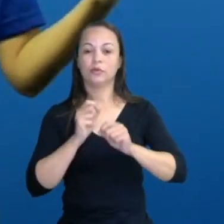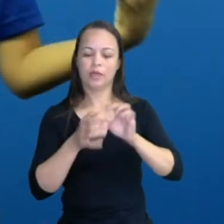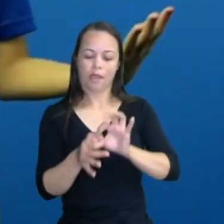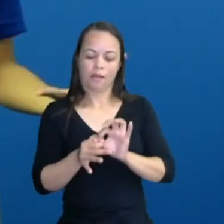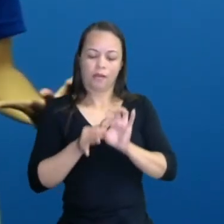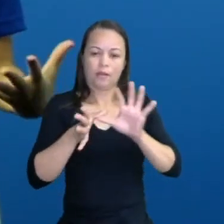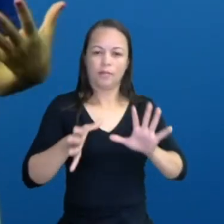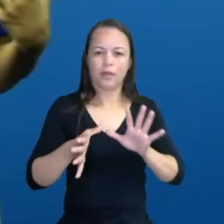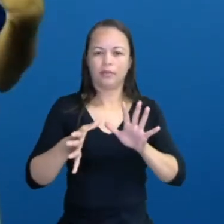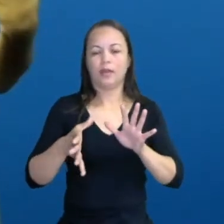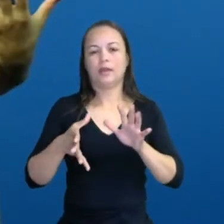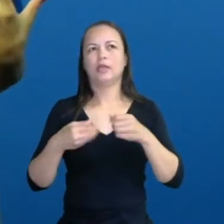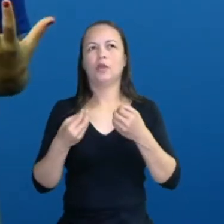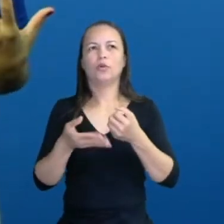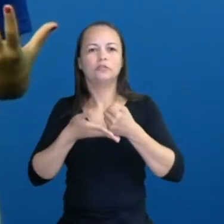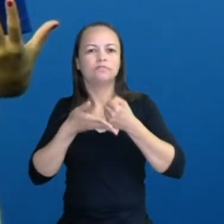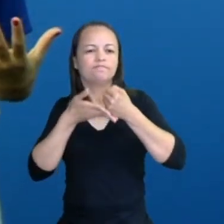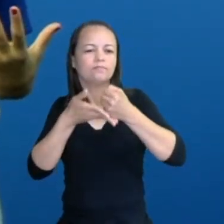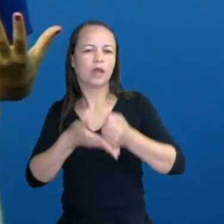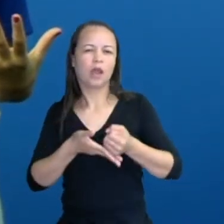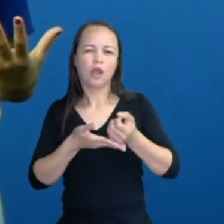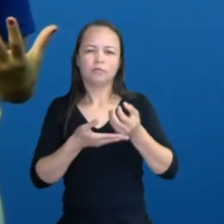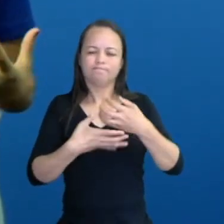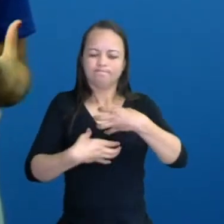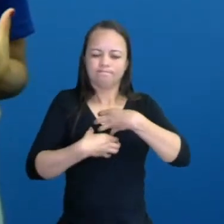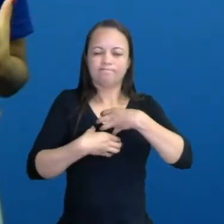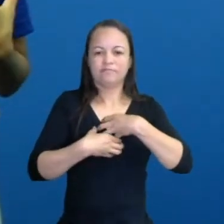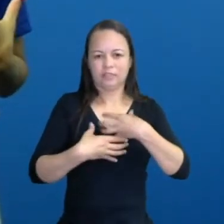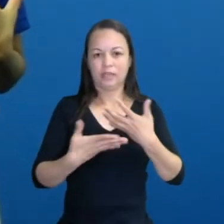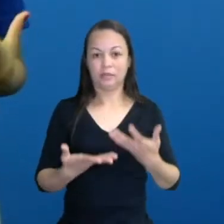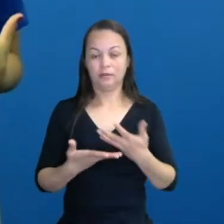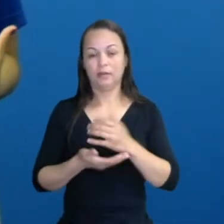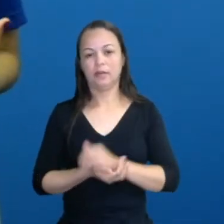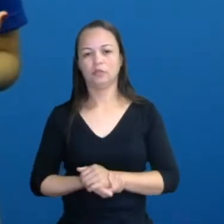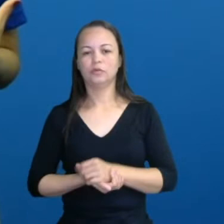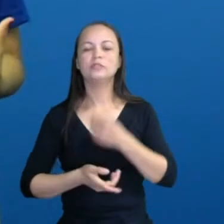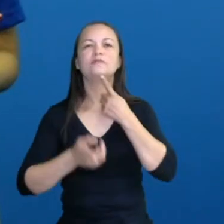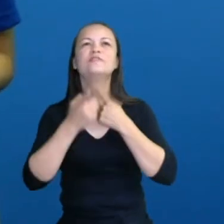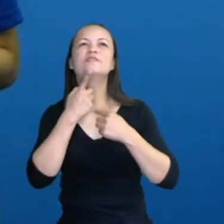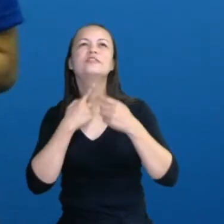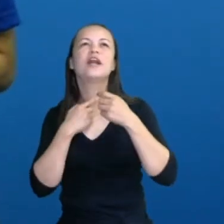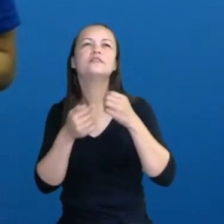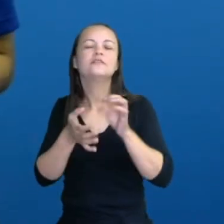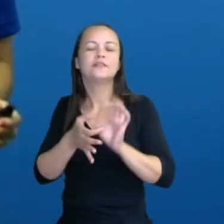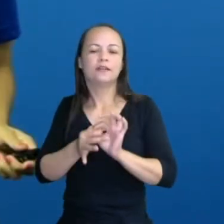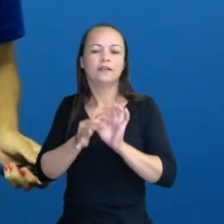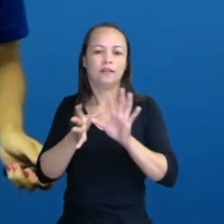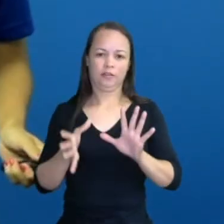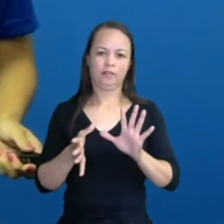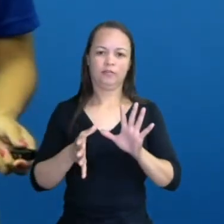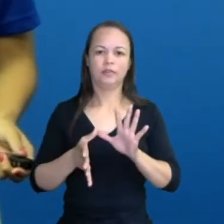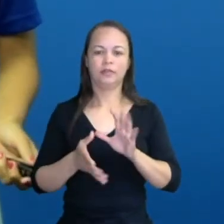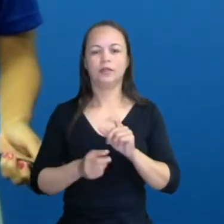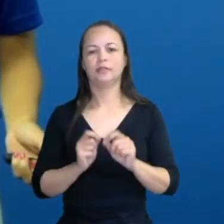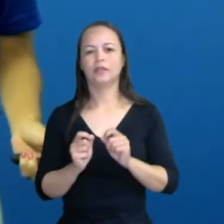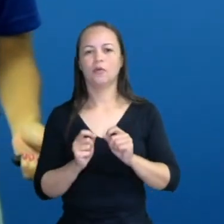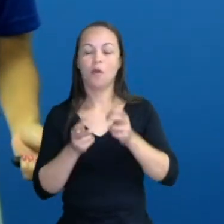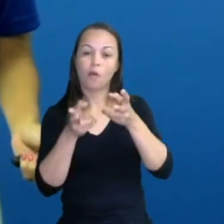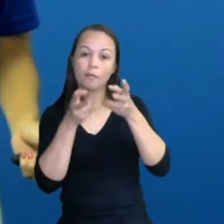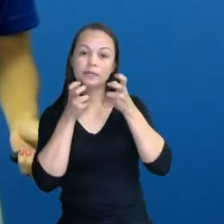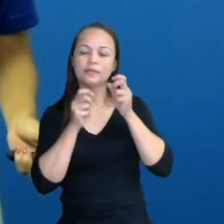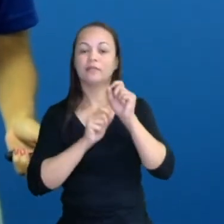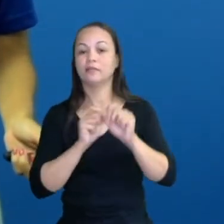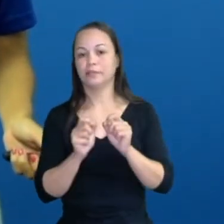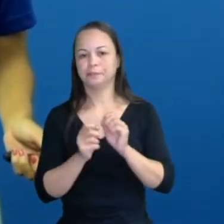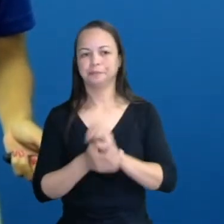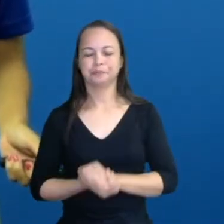nos substancia, é o que nos dá sentido, esse desejo de ser livre, observem que